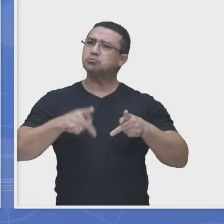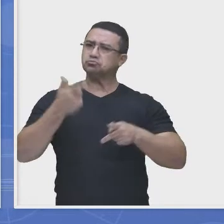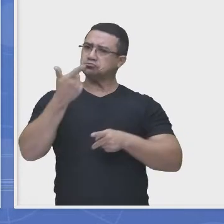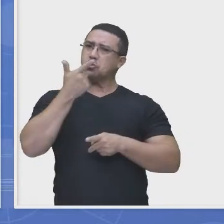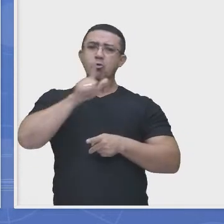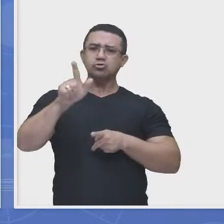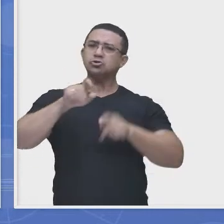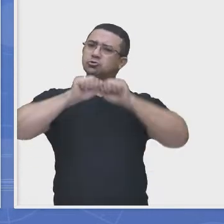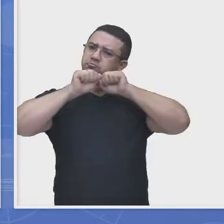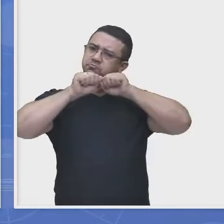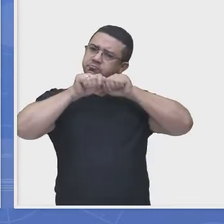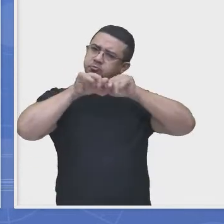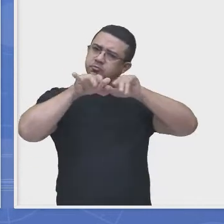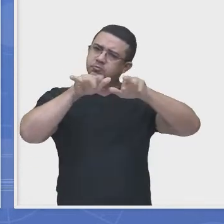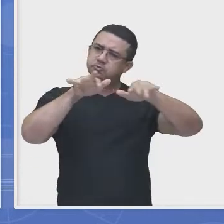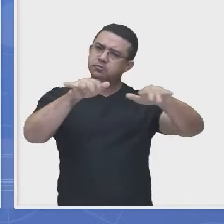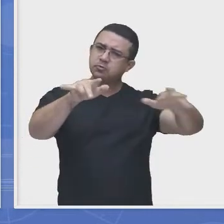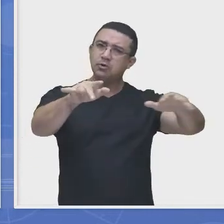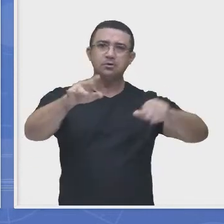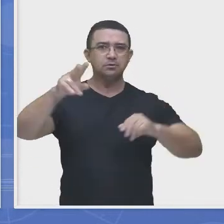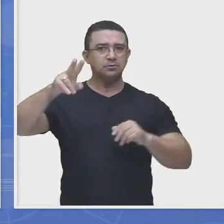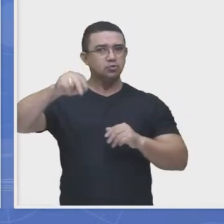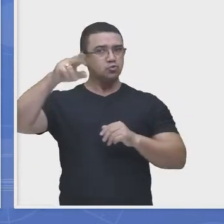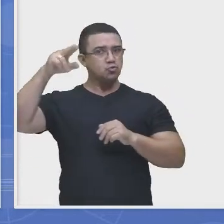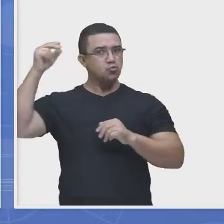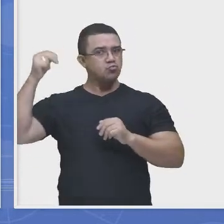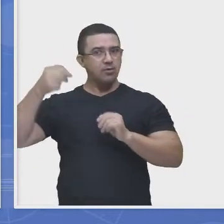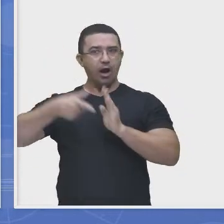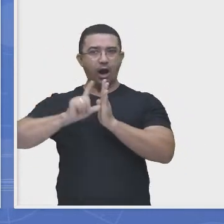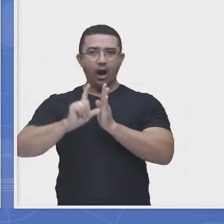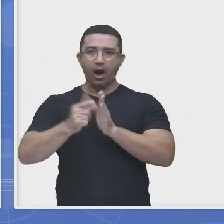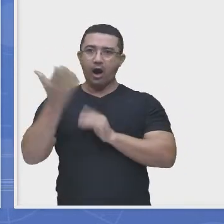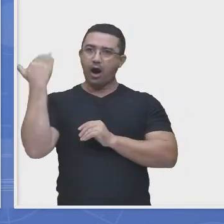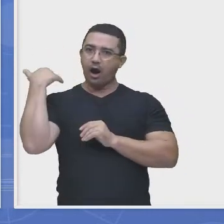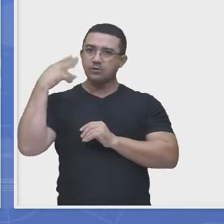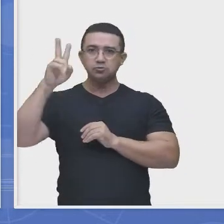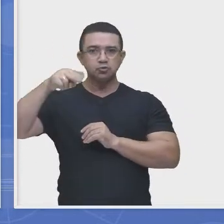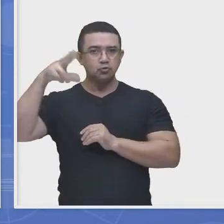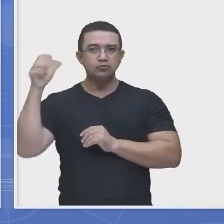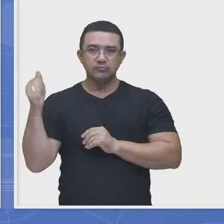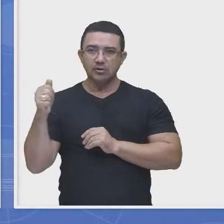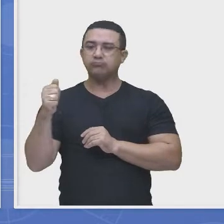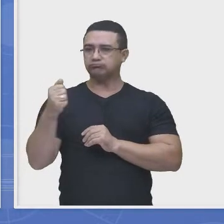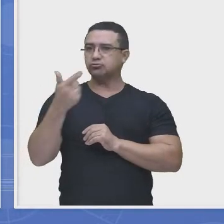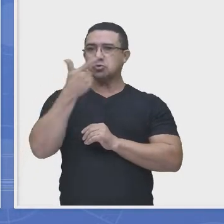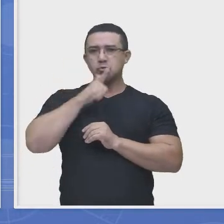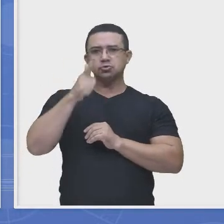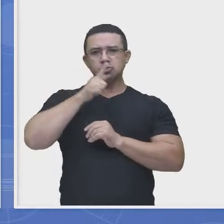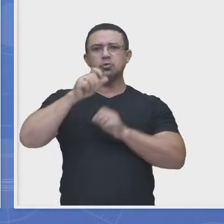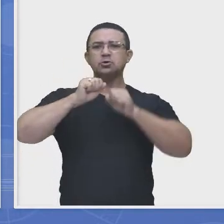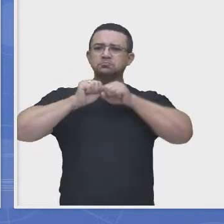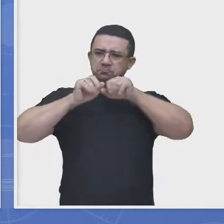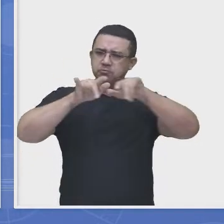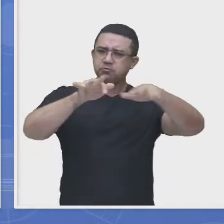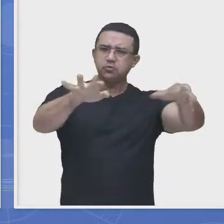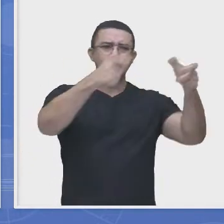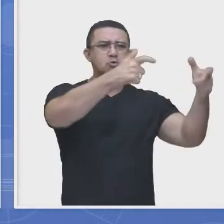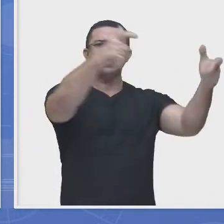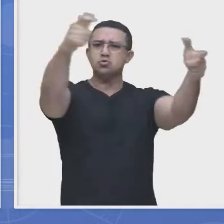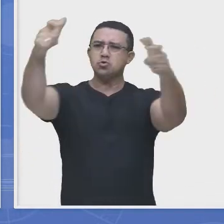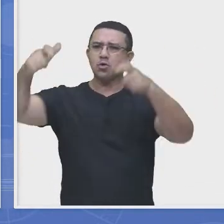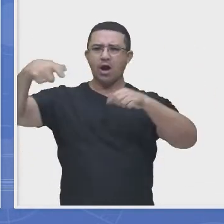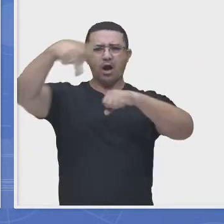difusão jamais experimentada, ou seja, ela alcançou diversos lugares. E como isso